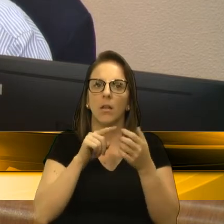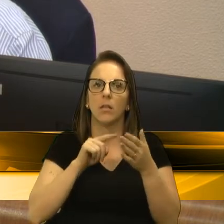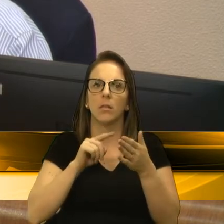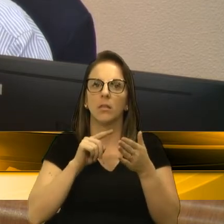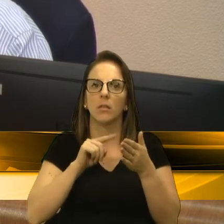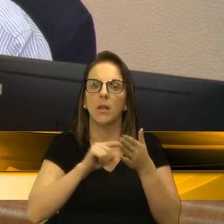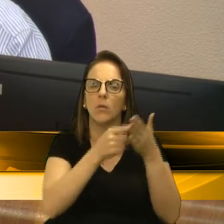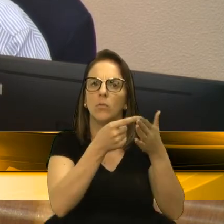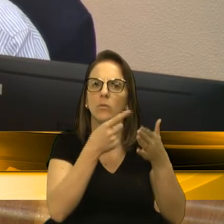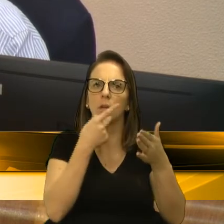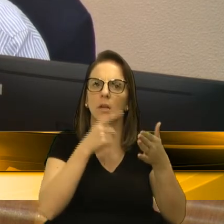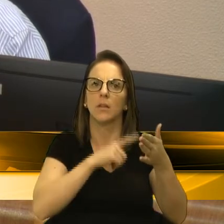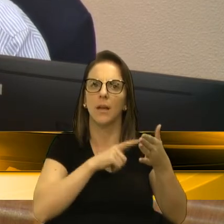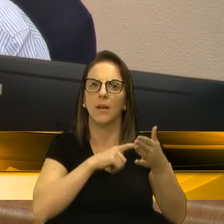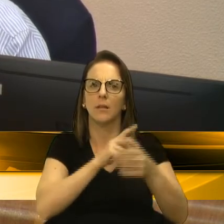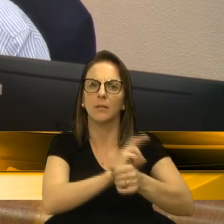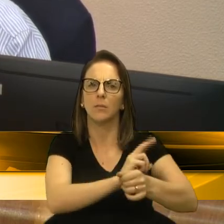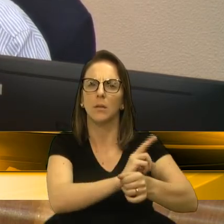inspeção especial